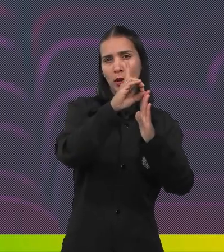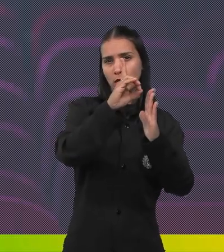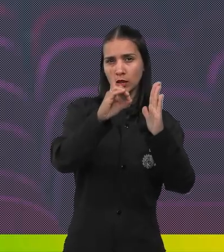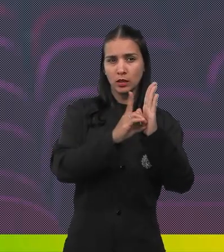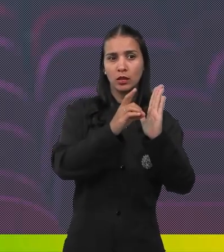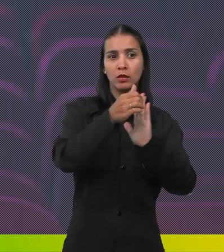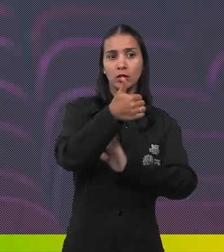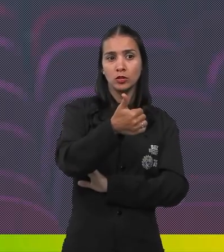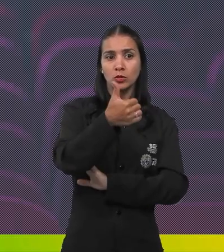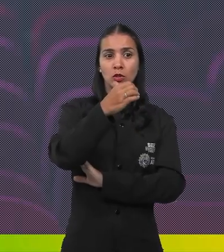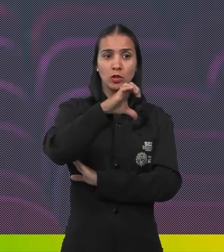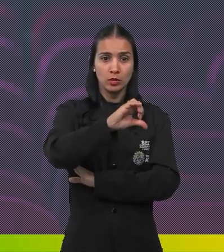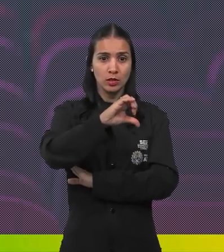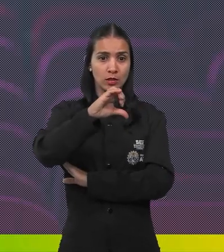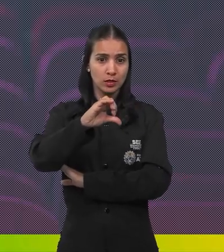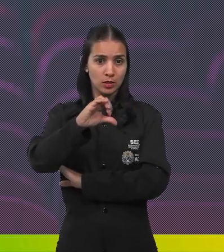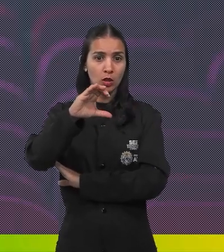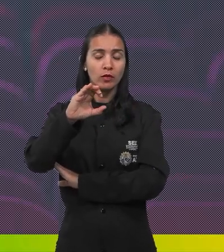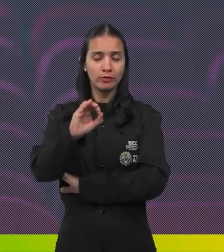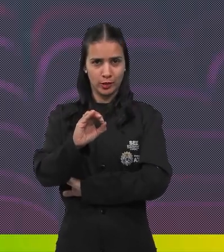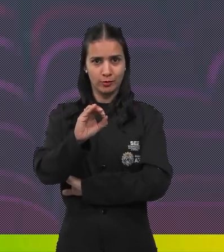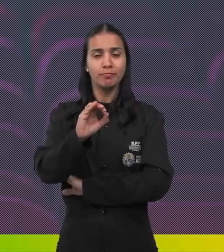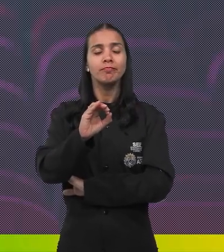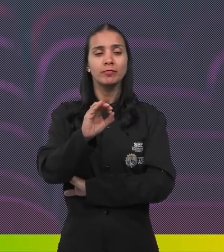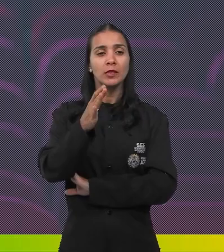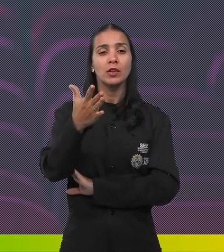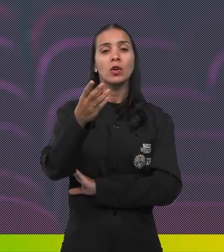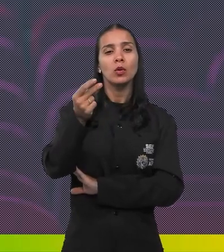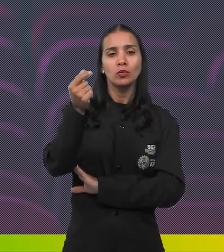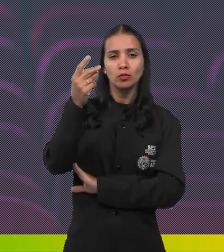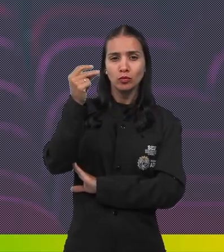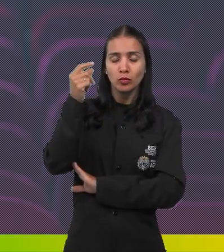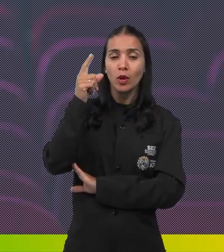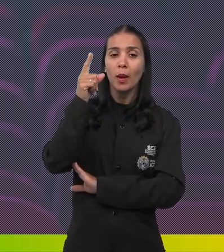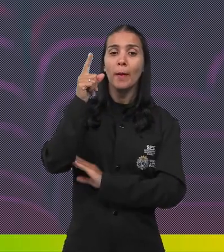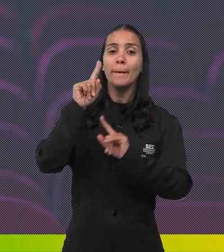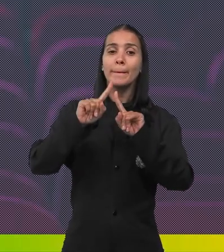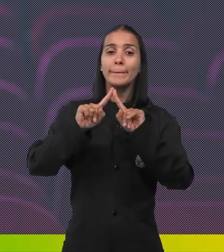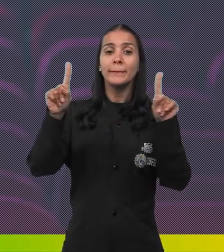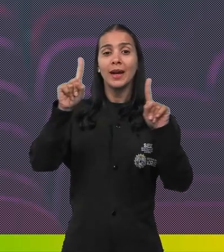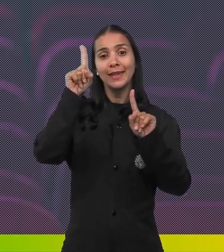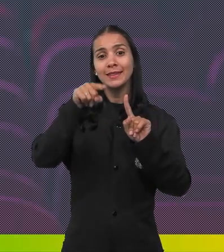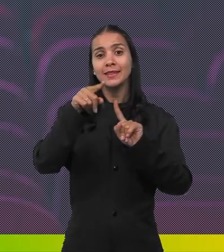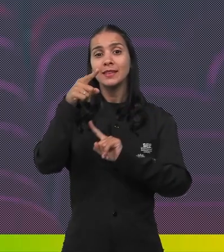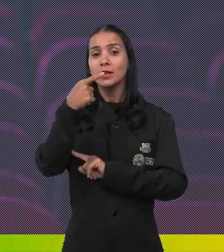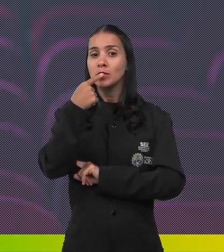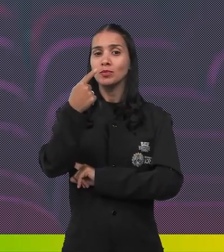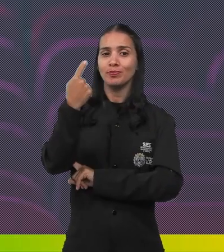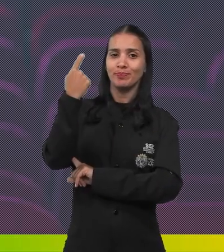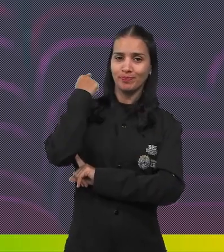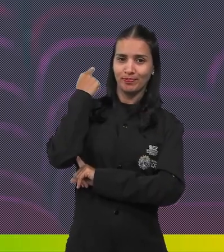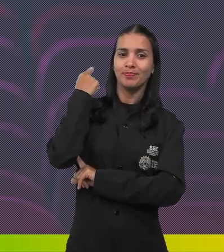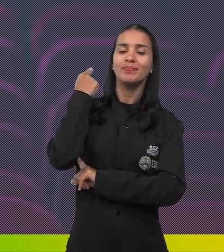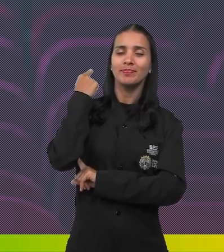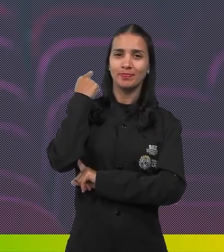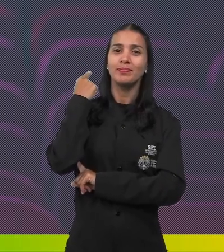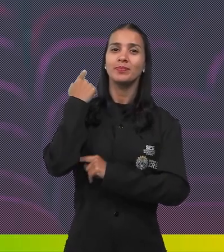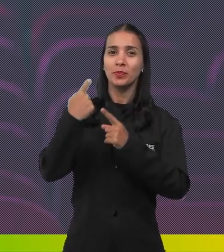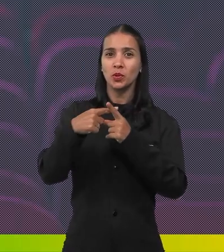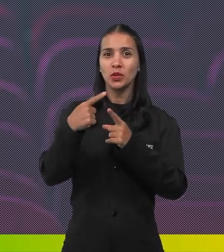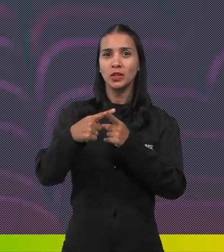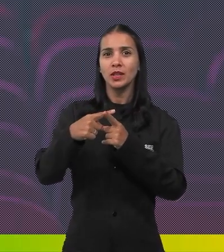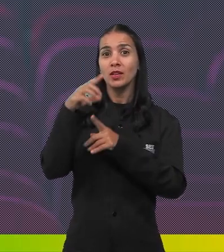de 1990. Então, a gente percebe aí que é tudo muito novo ainda. Surgem essas